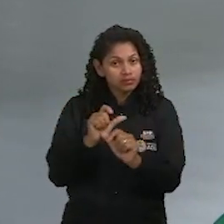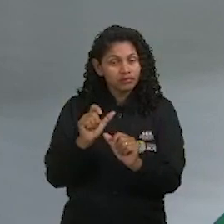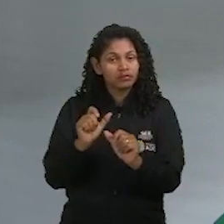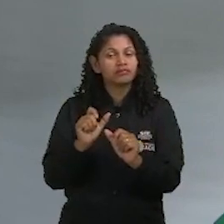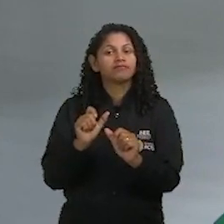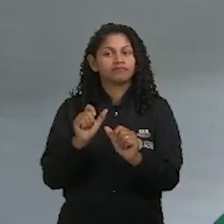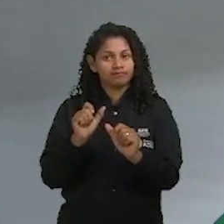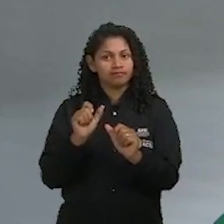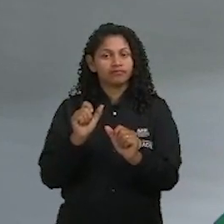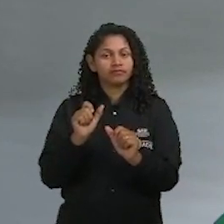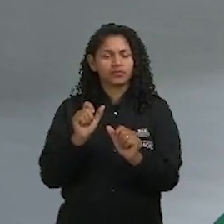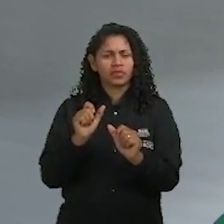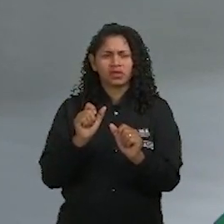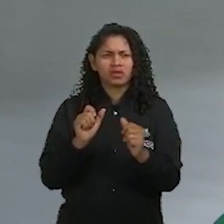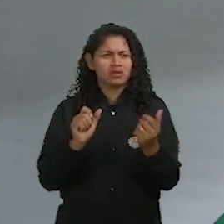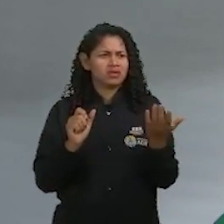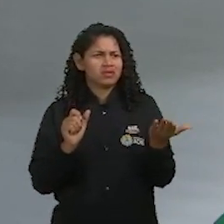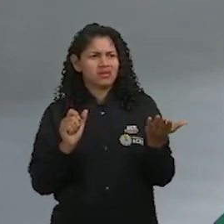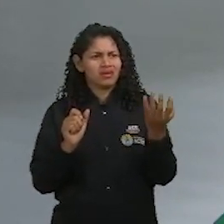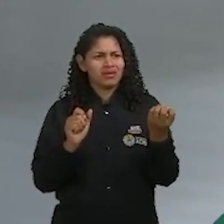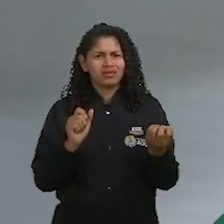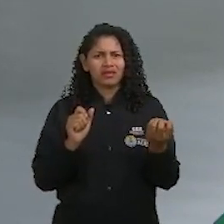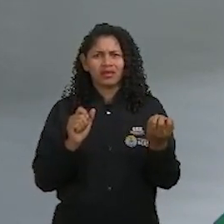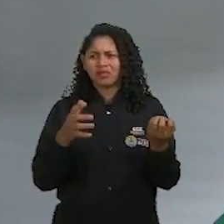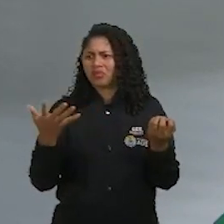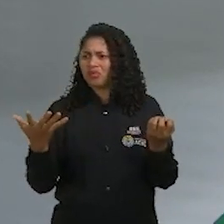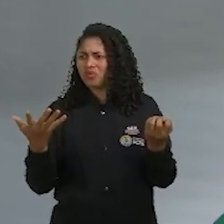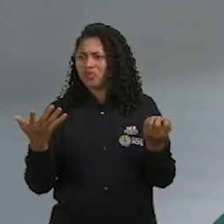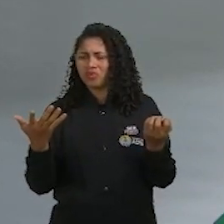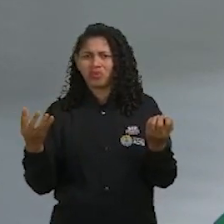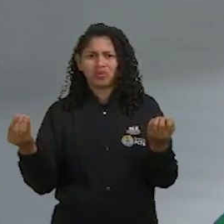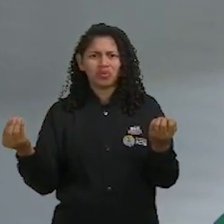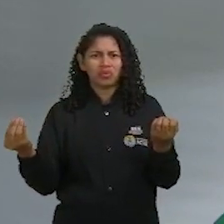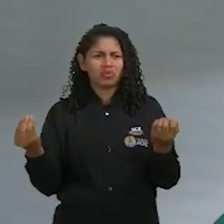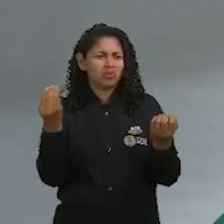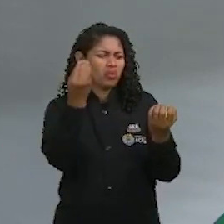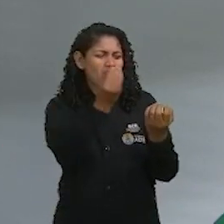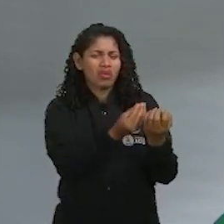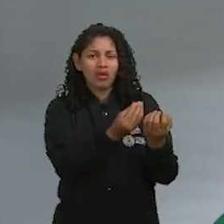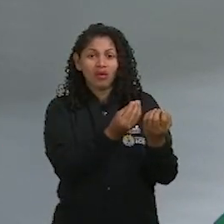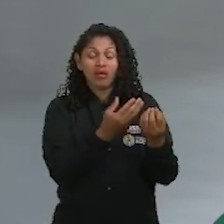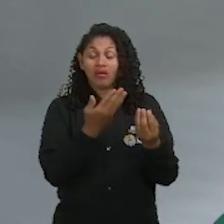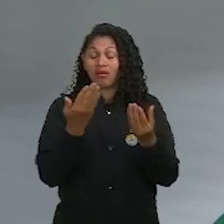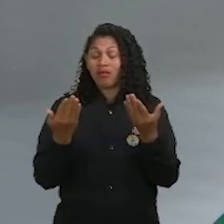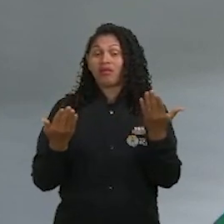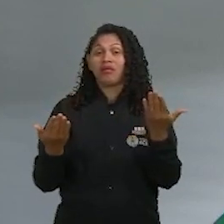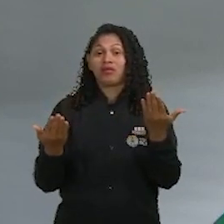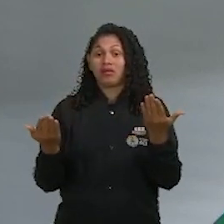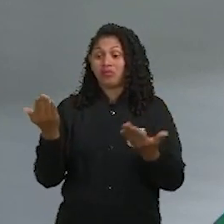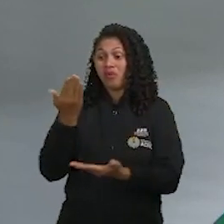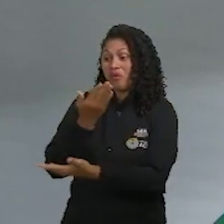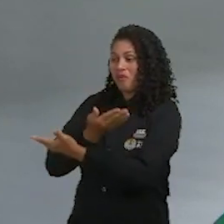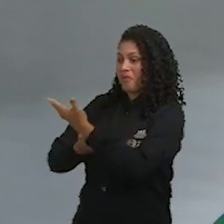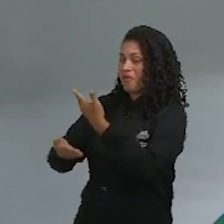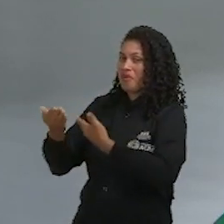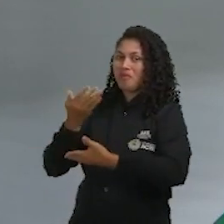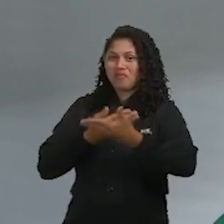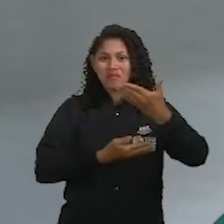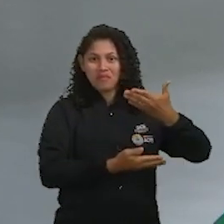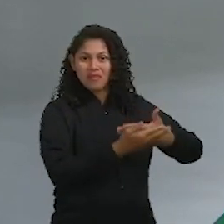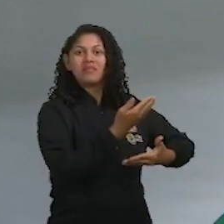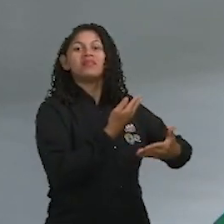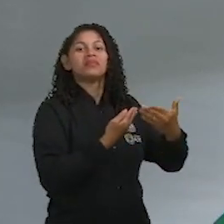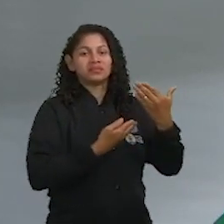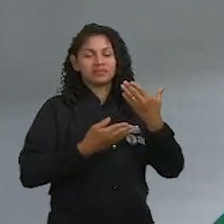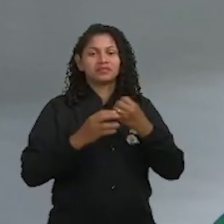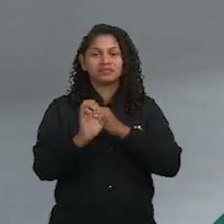vai doar enquanto aquele elemento que vai receber, porque ambos irão compartilhar elétrons. Mas,